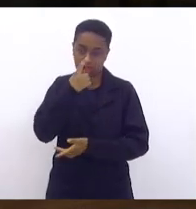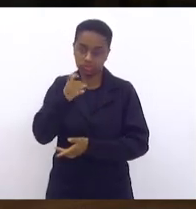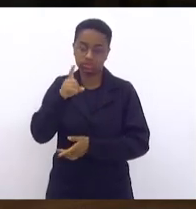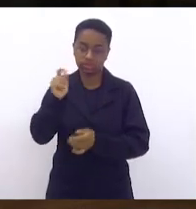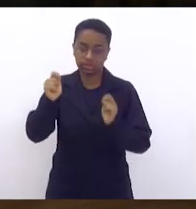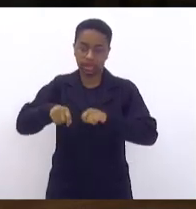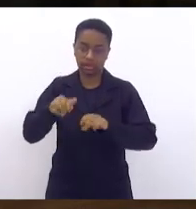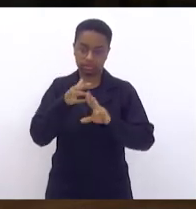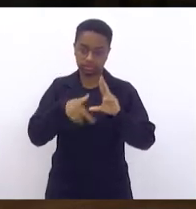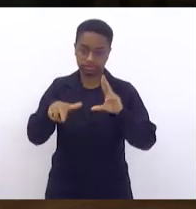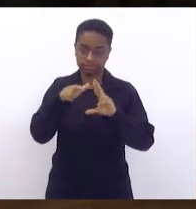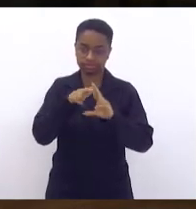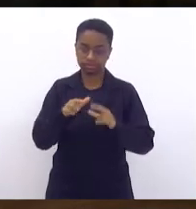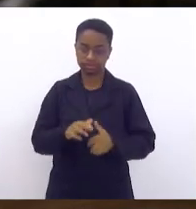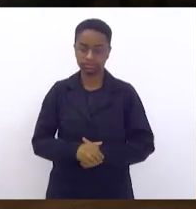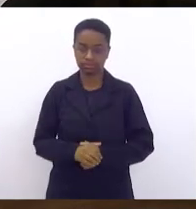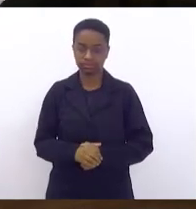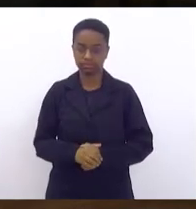né